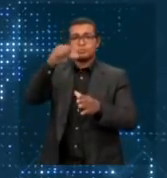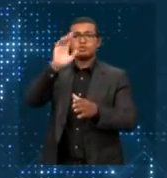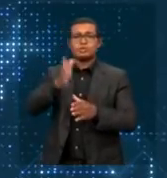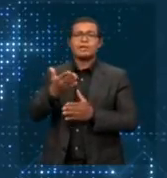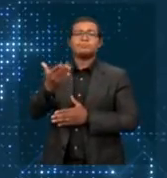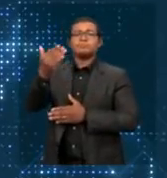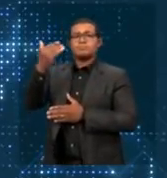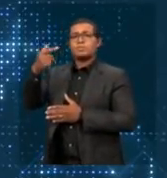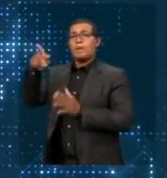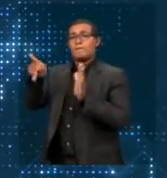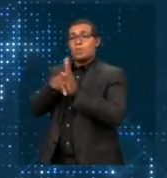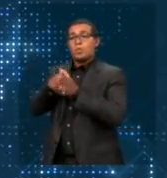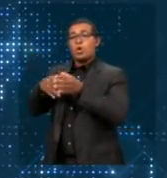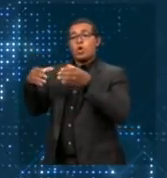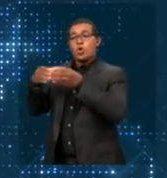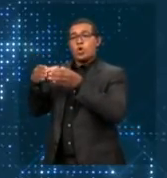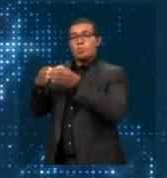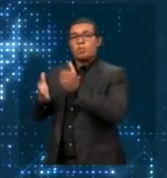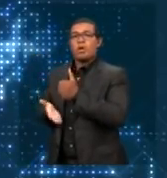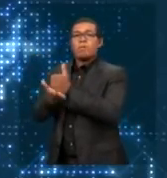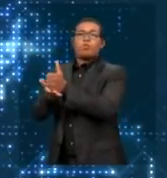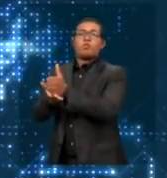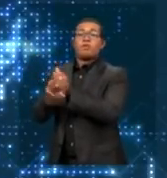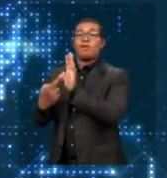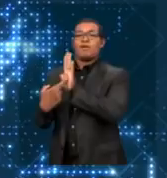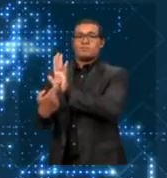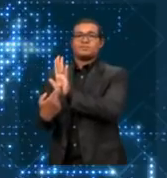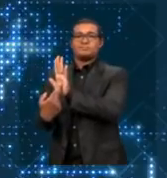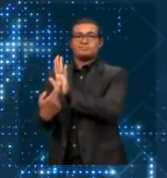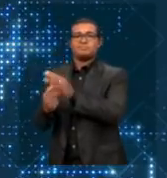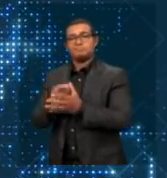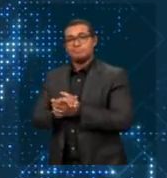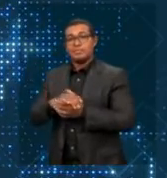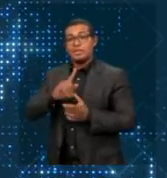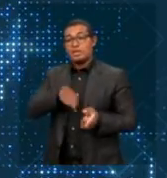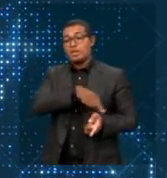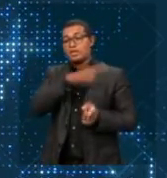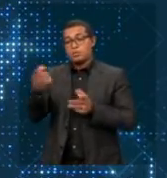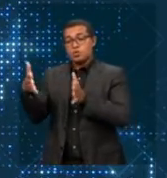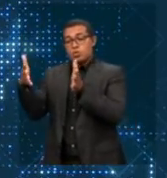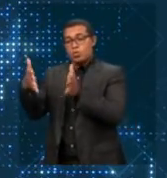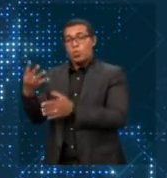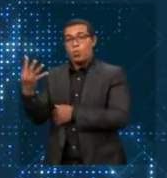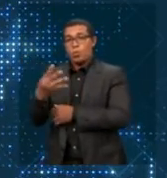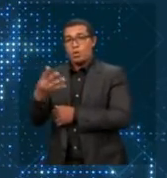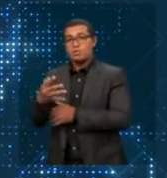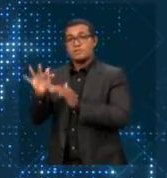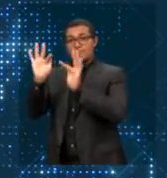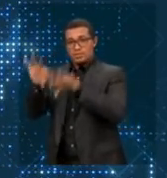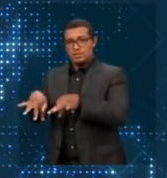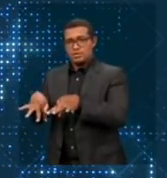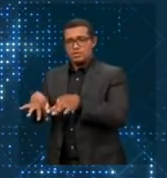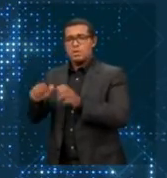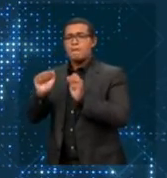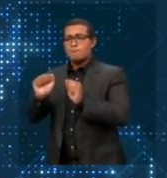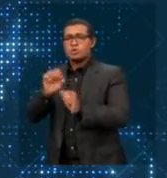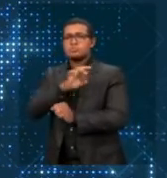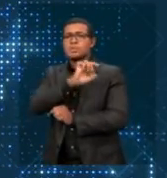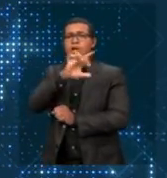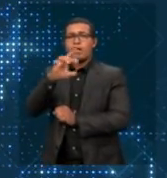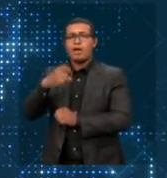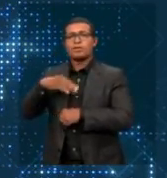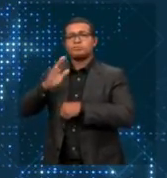presença de representantes dos candidatos no final do quarto bloco cada um poderá fazer as suas considerações finais